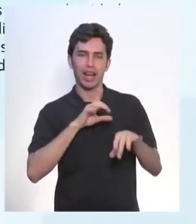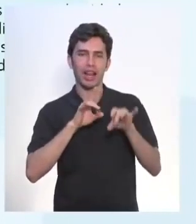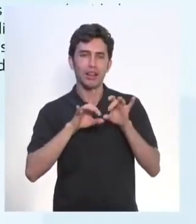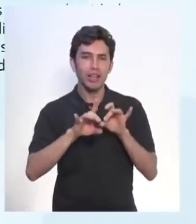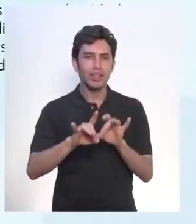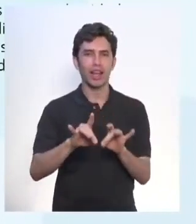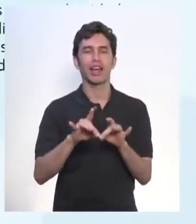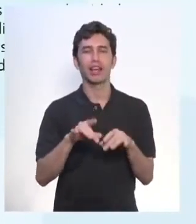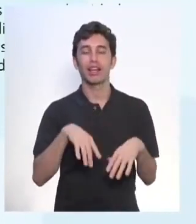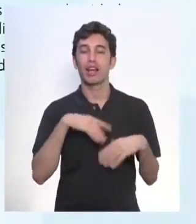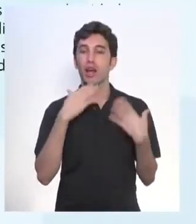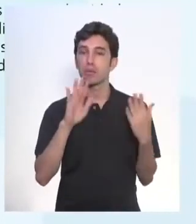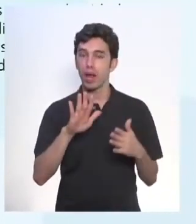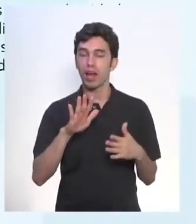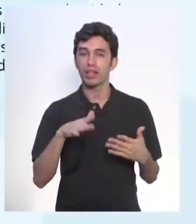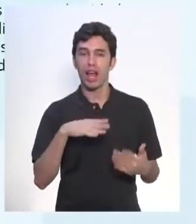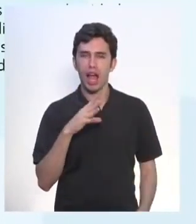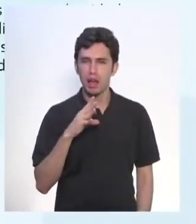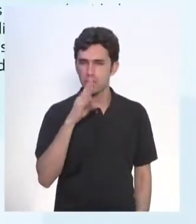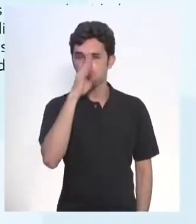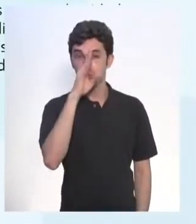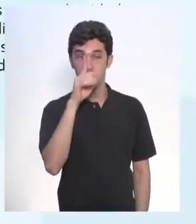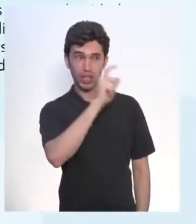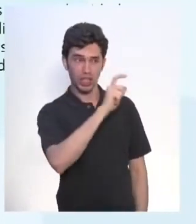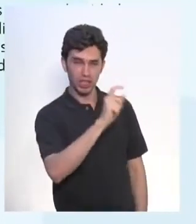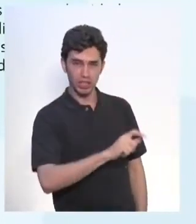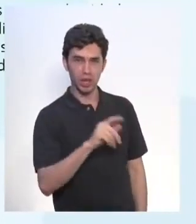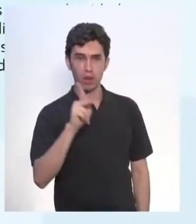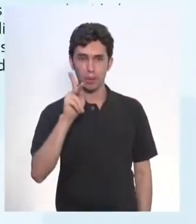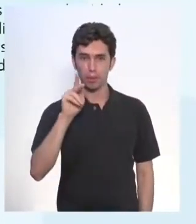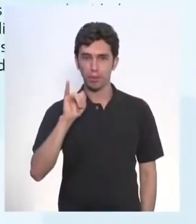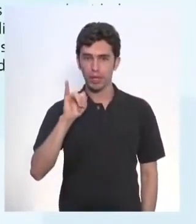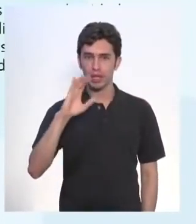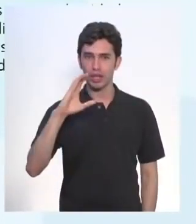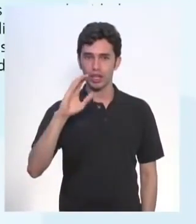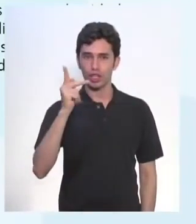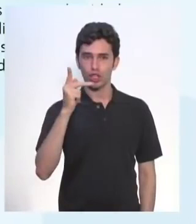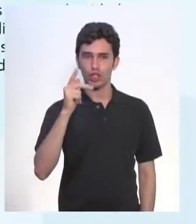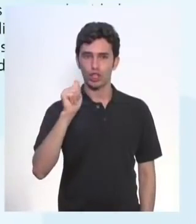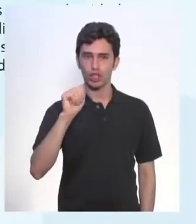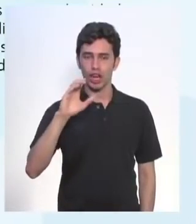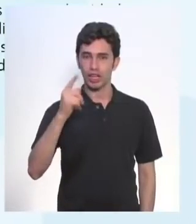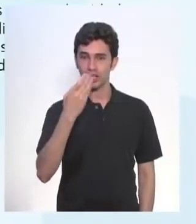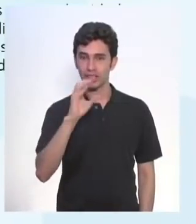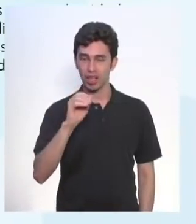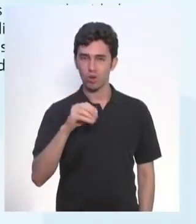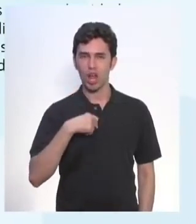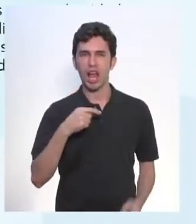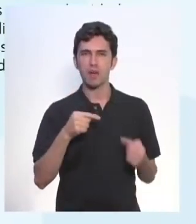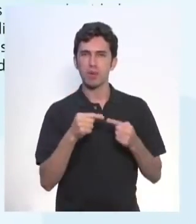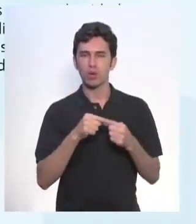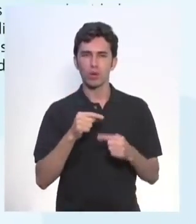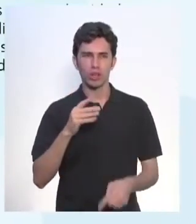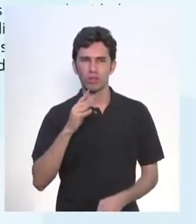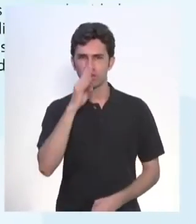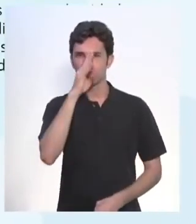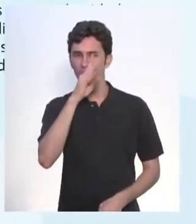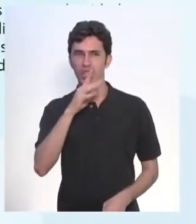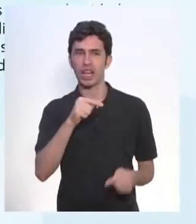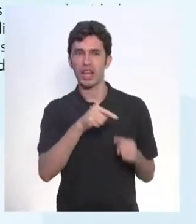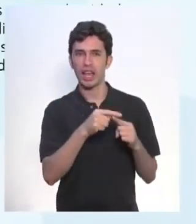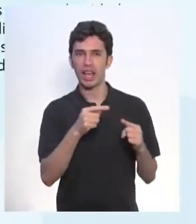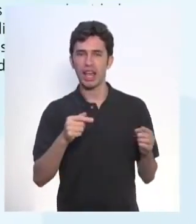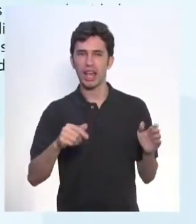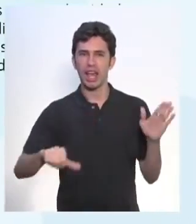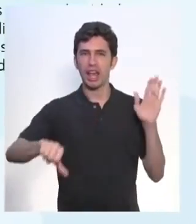para se fazer os grafites. A pichação, em si, né? Ela é vandalismo, ela é crime, inclusive, tá?